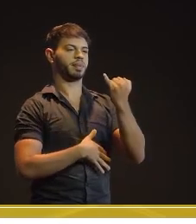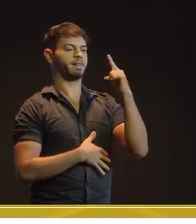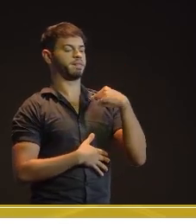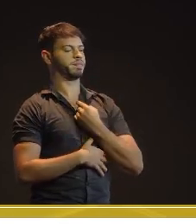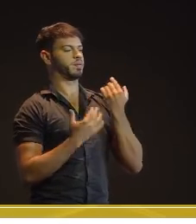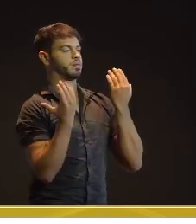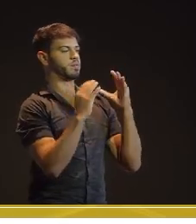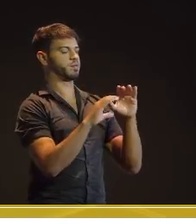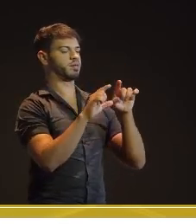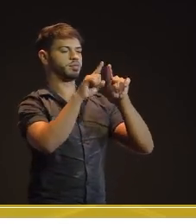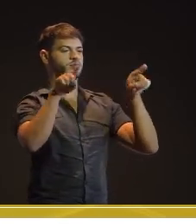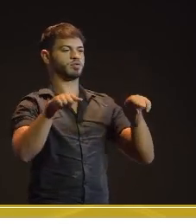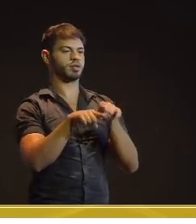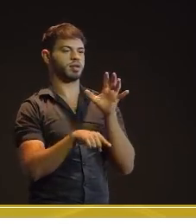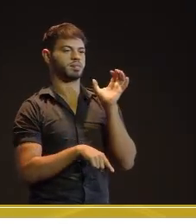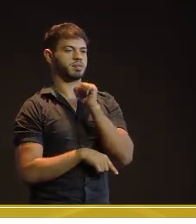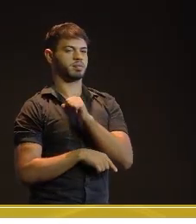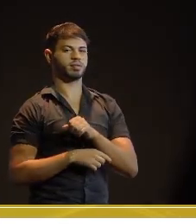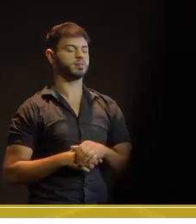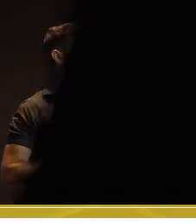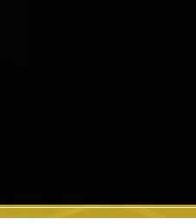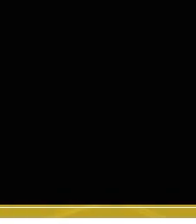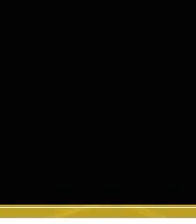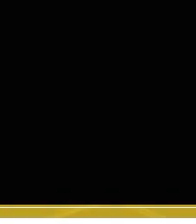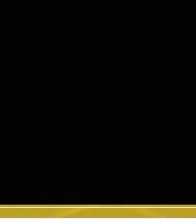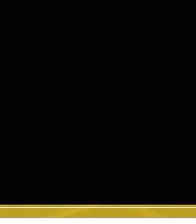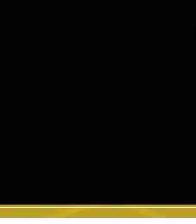nesse slide aí rapidamente.